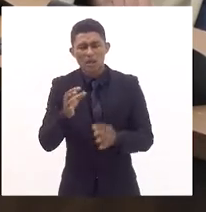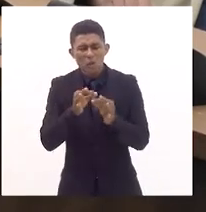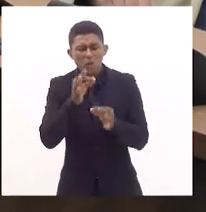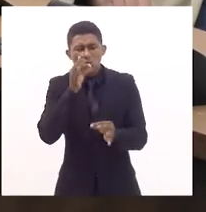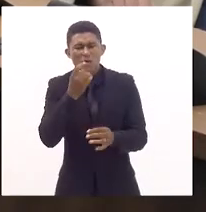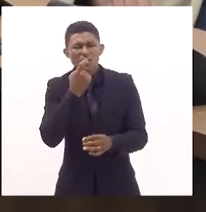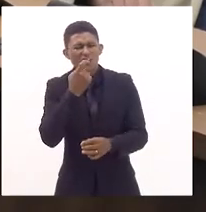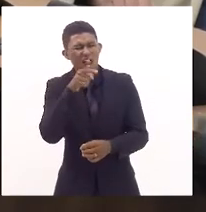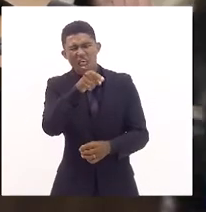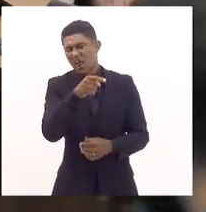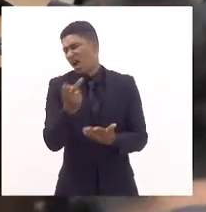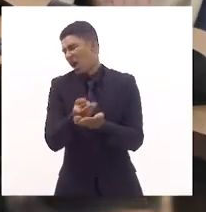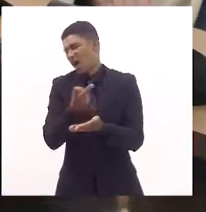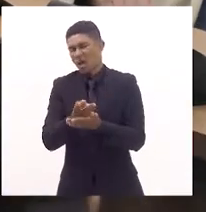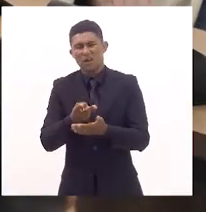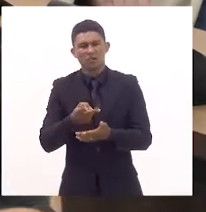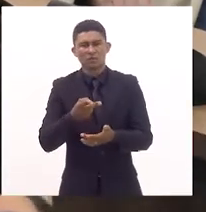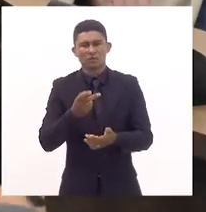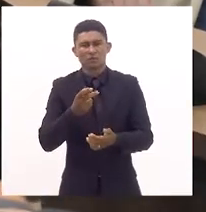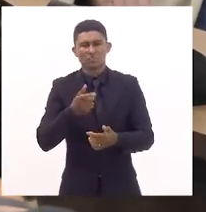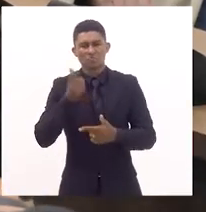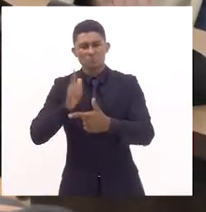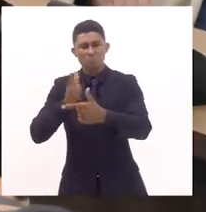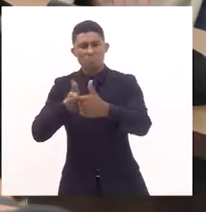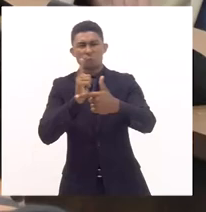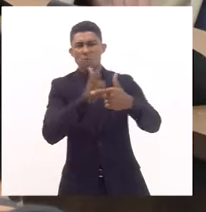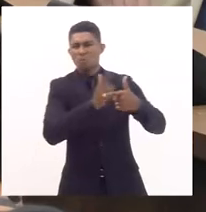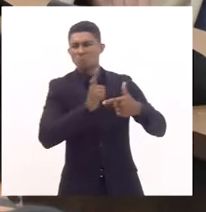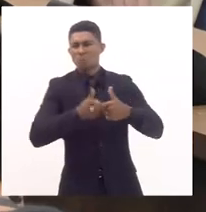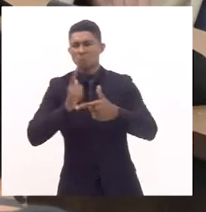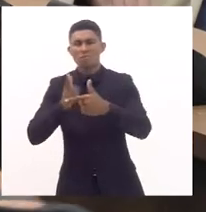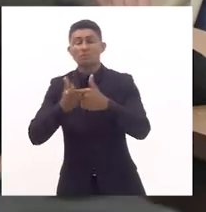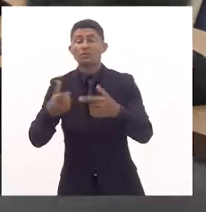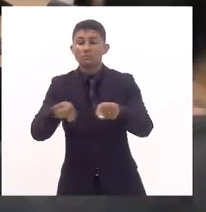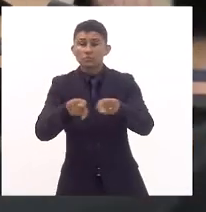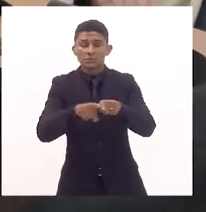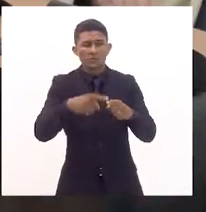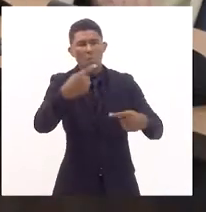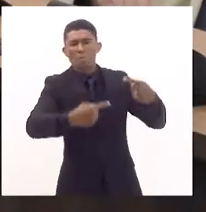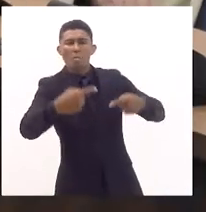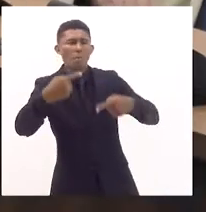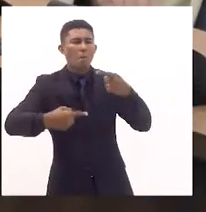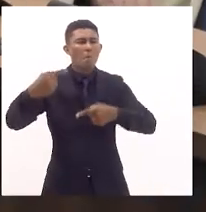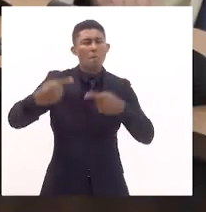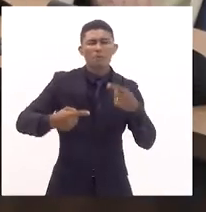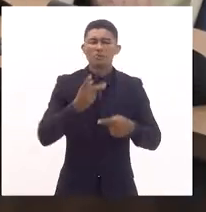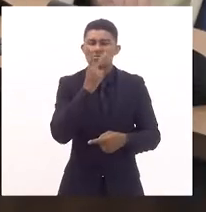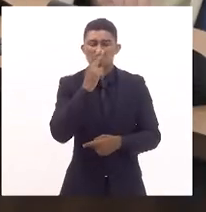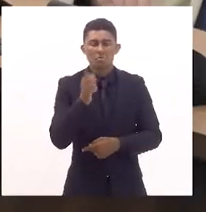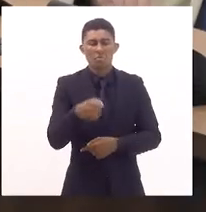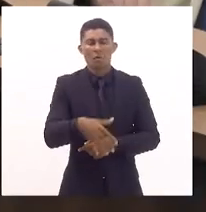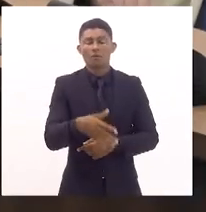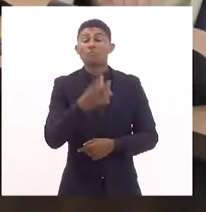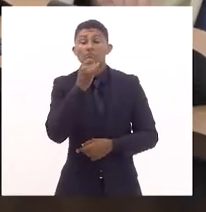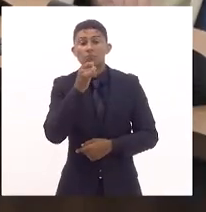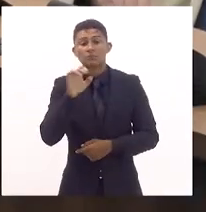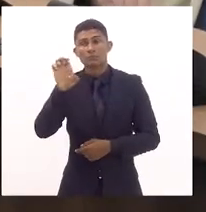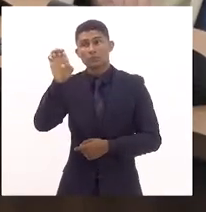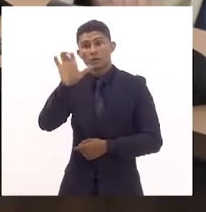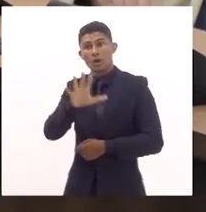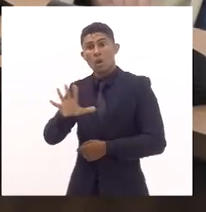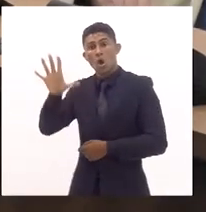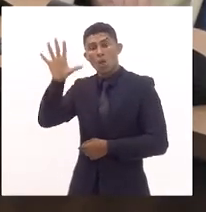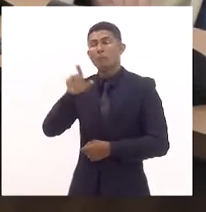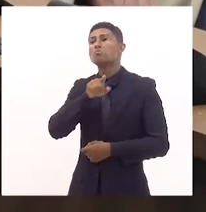preocupados demais em discutir abstrações, onde é muito mais confortável ir para a Europa